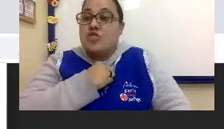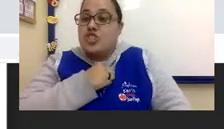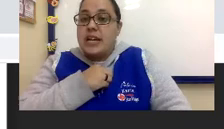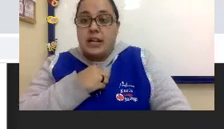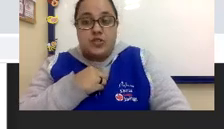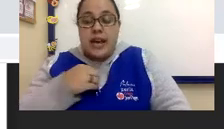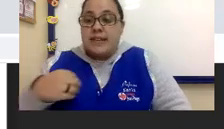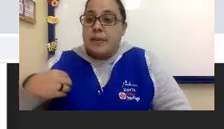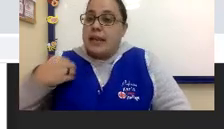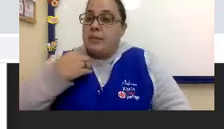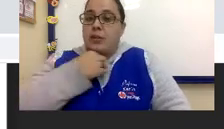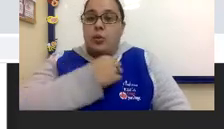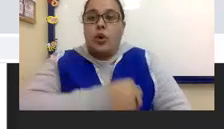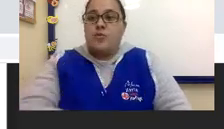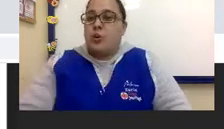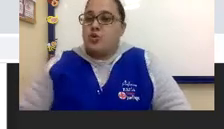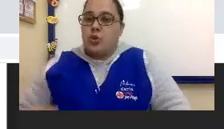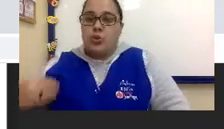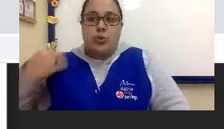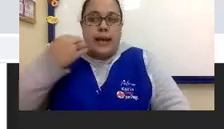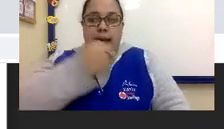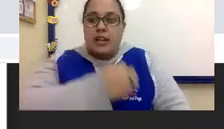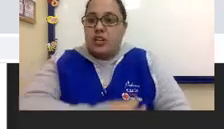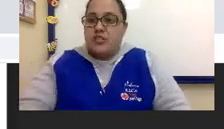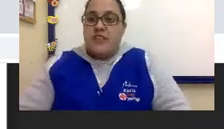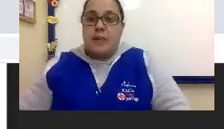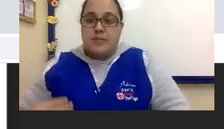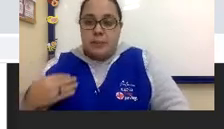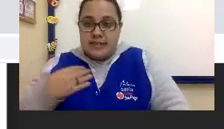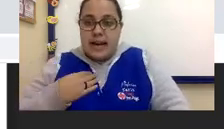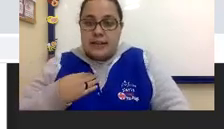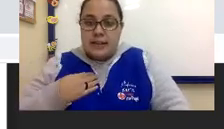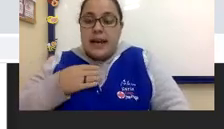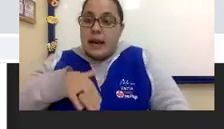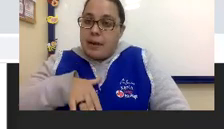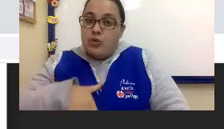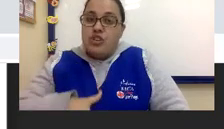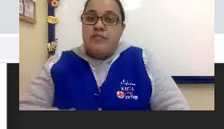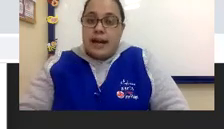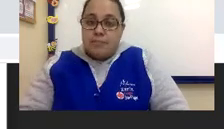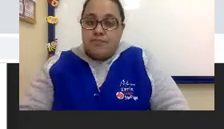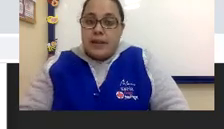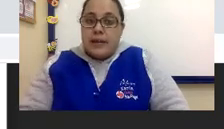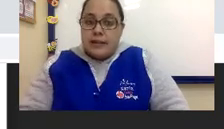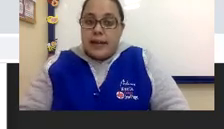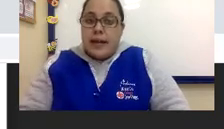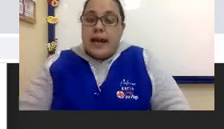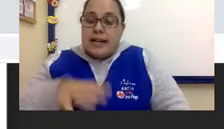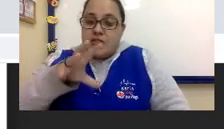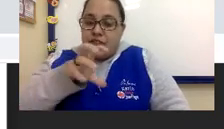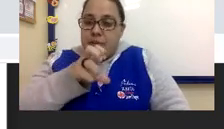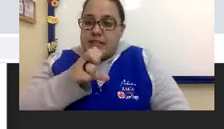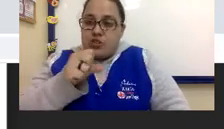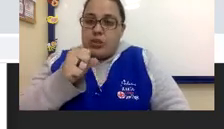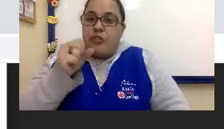não digeridos. Sabe aquele alimento que o corpo já usou tudo ele e ele já não serve mais para mais nada? É para onde ele vai, né? Aí